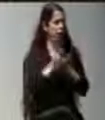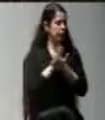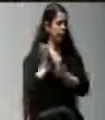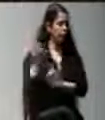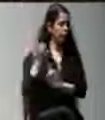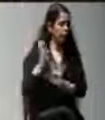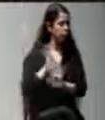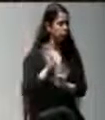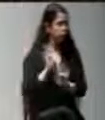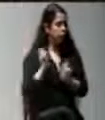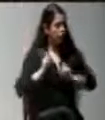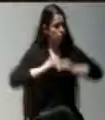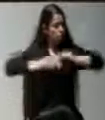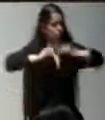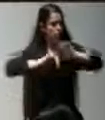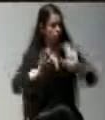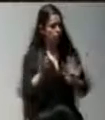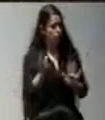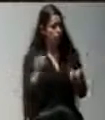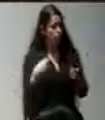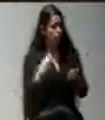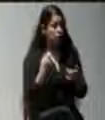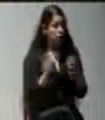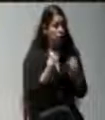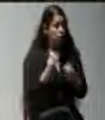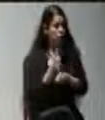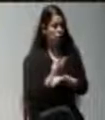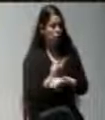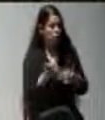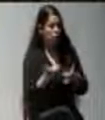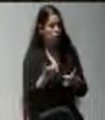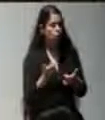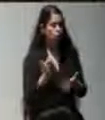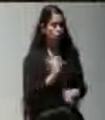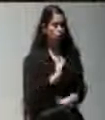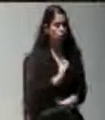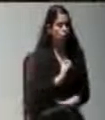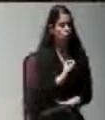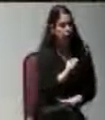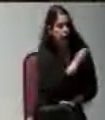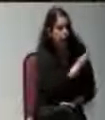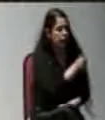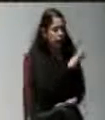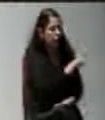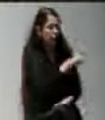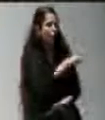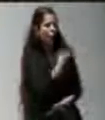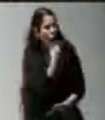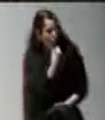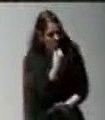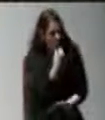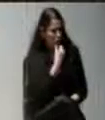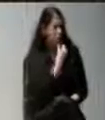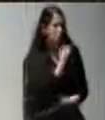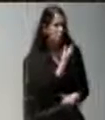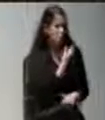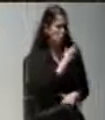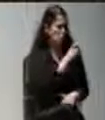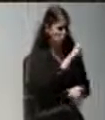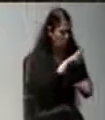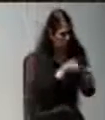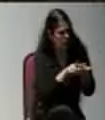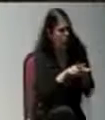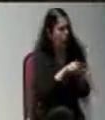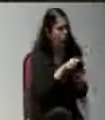encontrar um lugar de vida para os meninos do Brejo da Cruz, para as crianças da Vila Maria Degolada, para